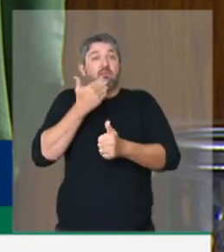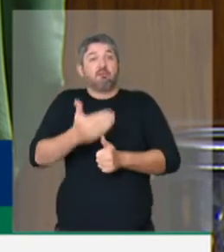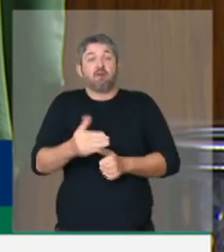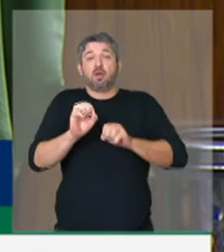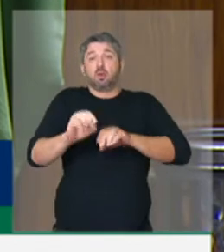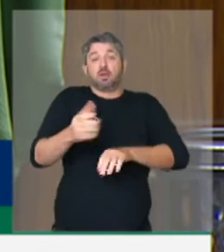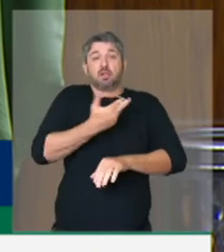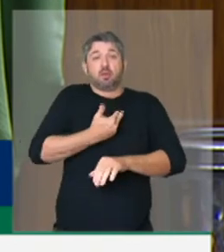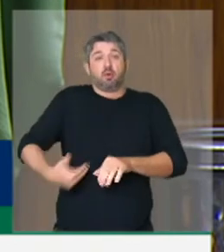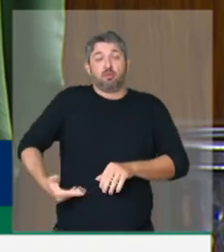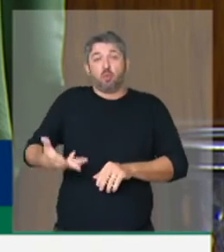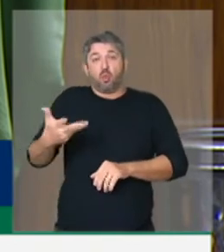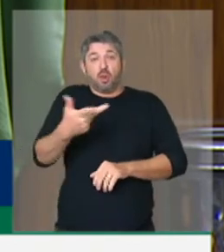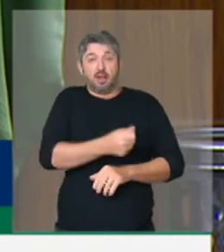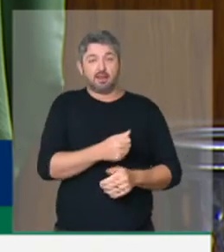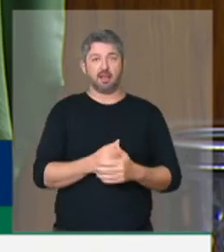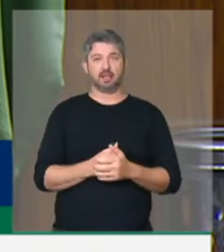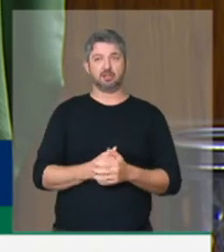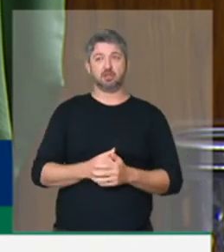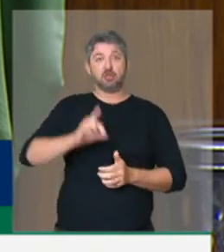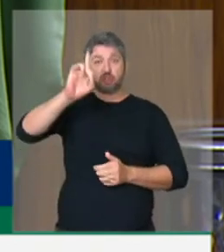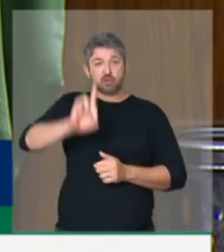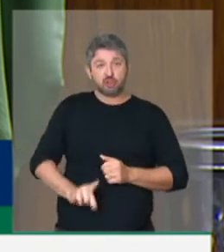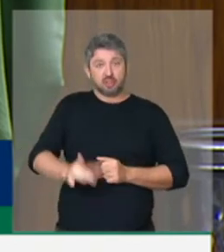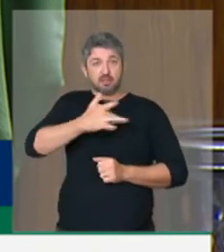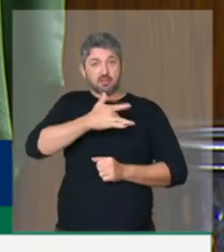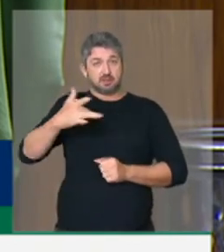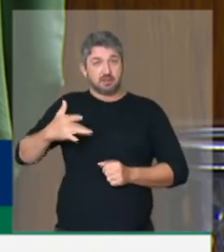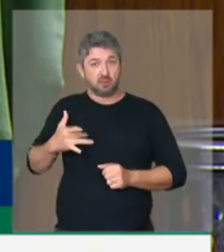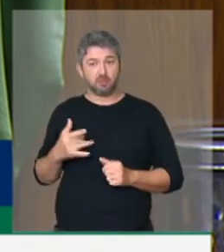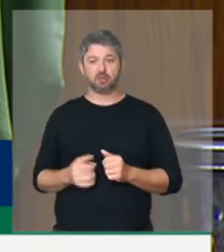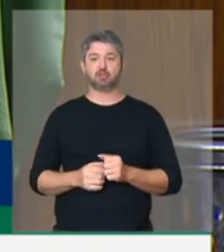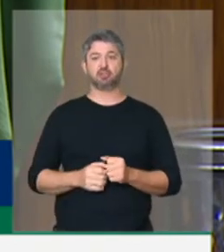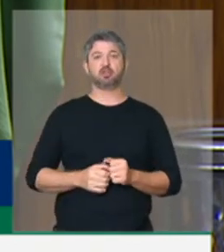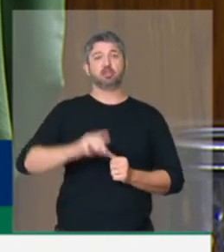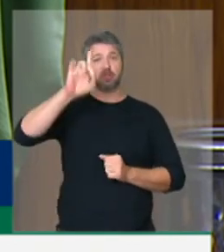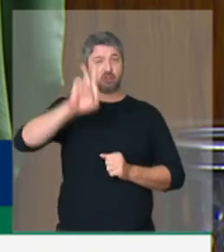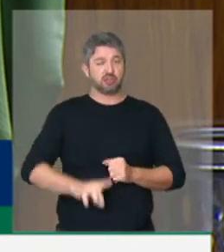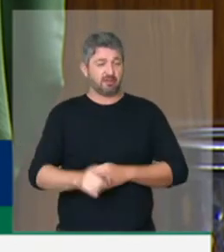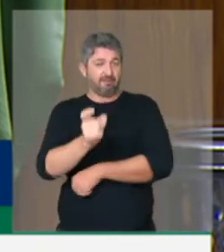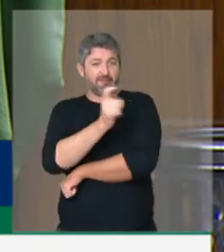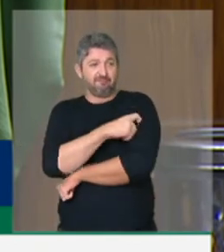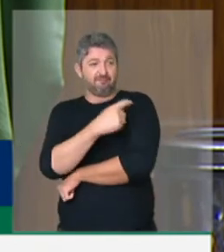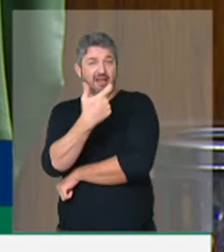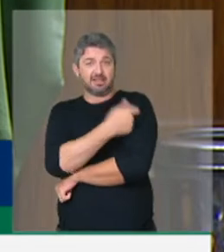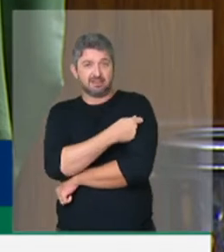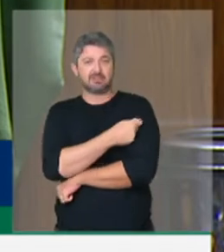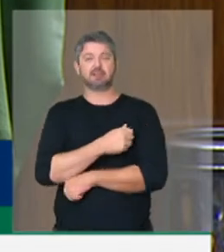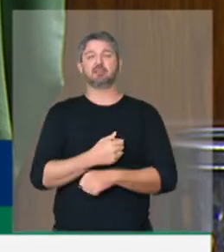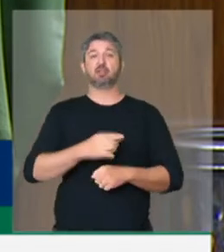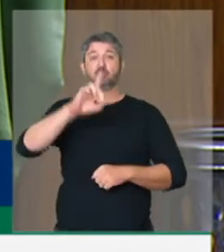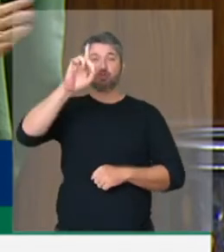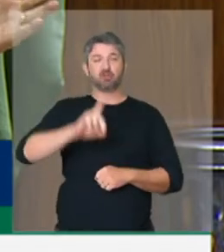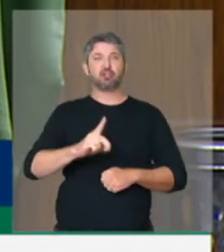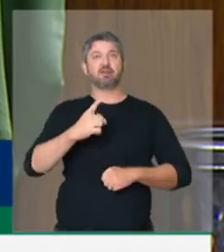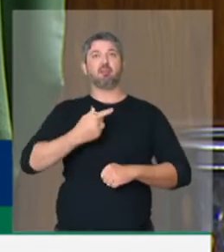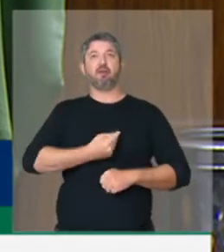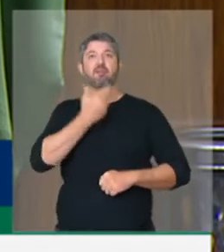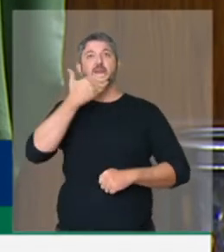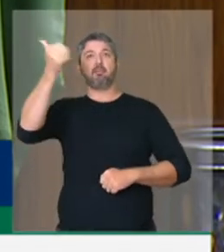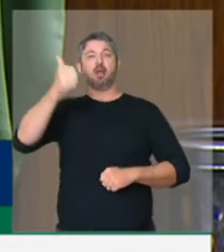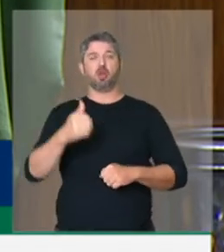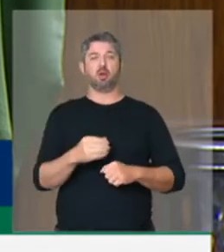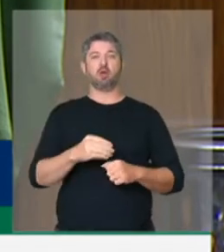pública de qualidade, pelo direito à saúde, pelo direito à vacina, pelo direito à prosperidade, ao emprego e